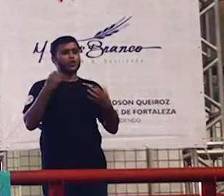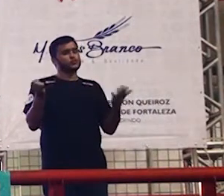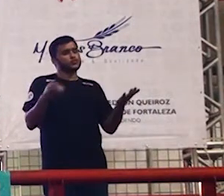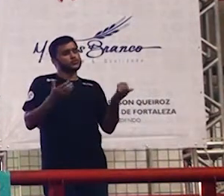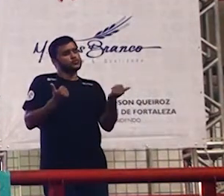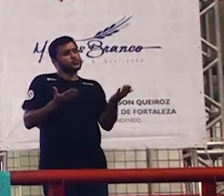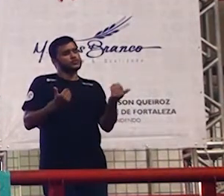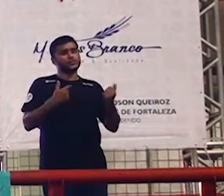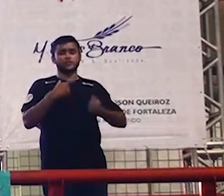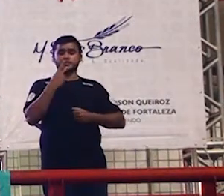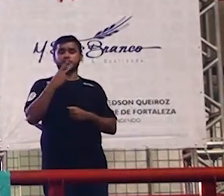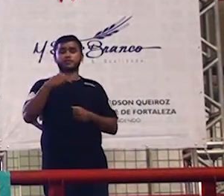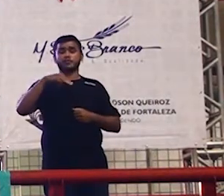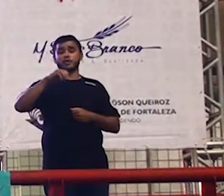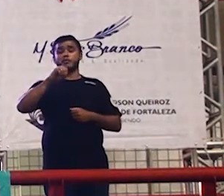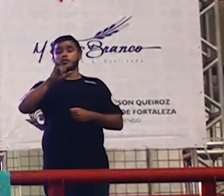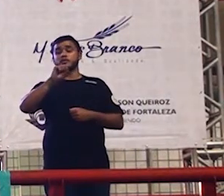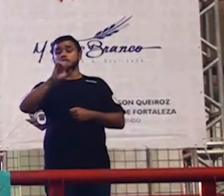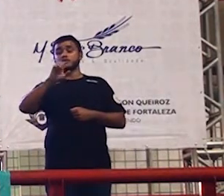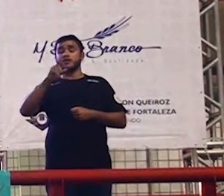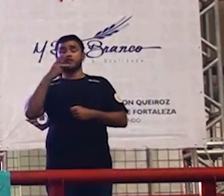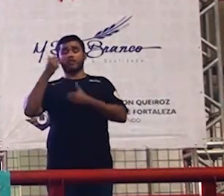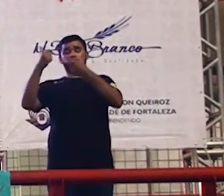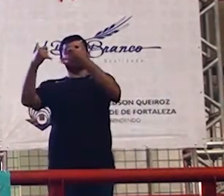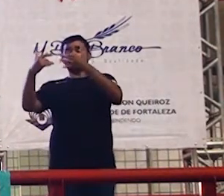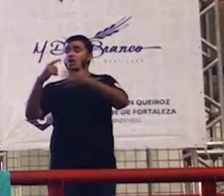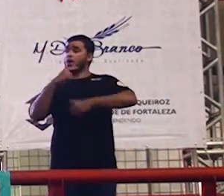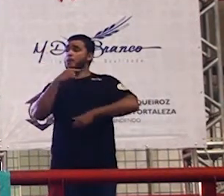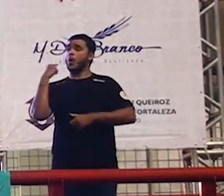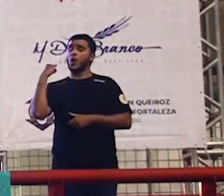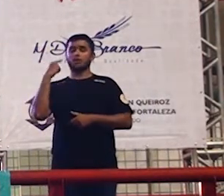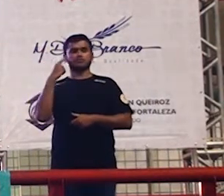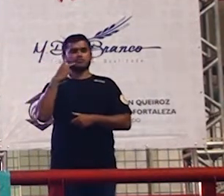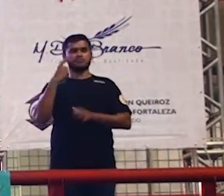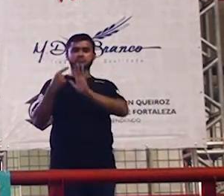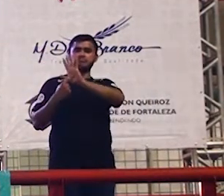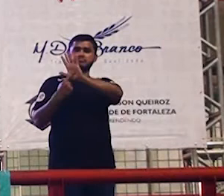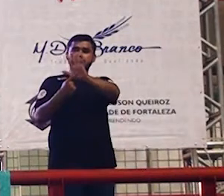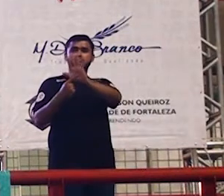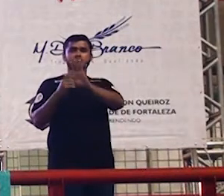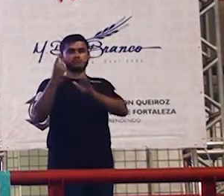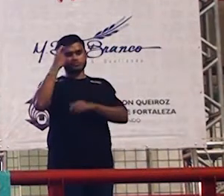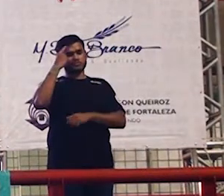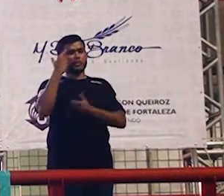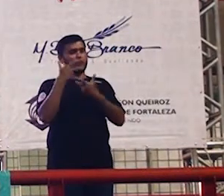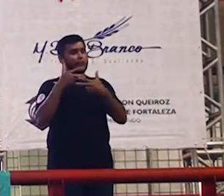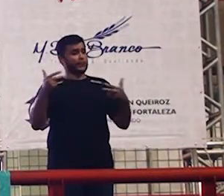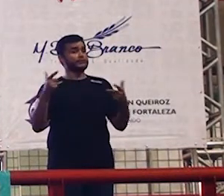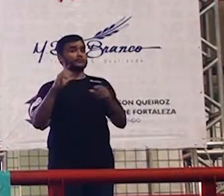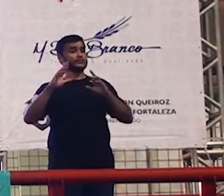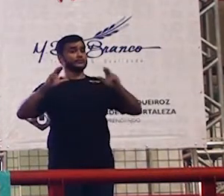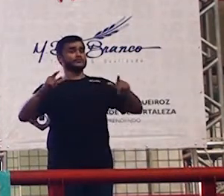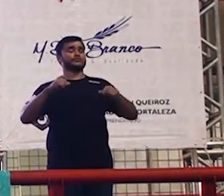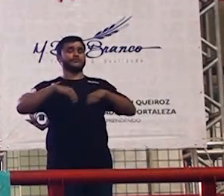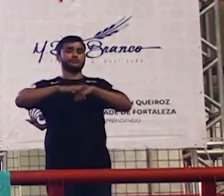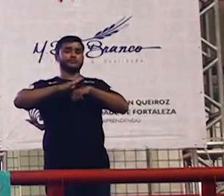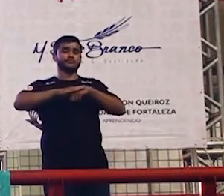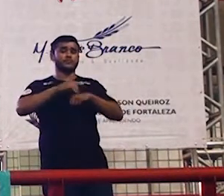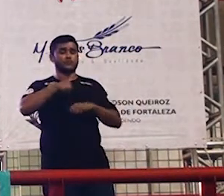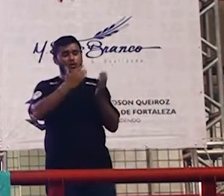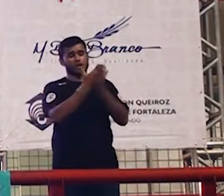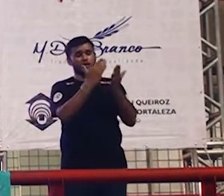novo. Moisés, que também contou a sua morte, não a pôs no introito, mas no cabo. Diferença radical entre este livro